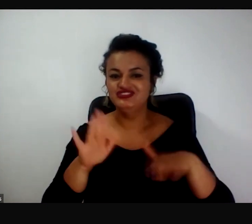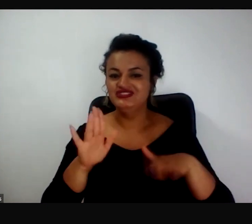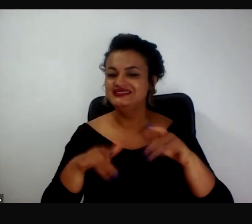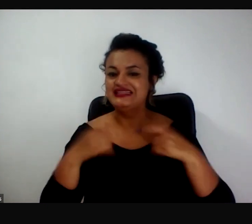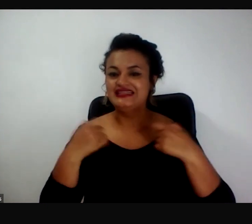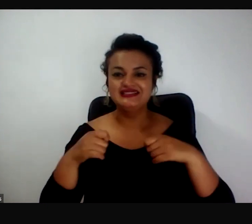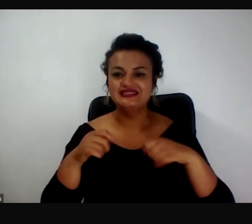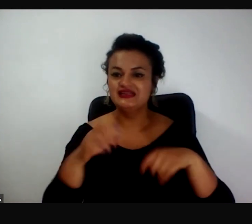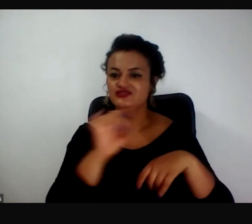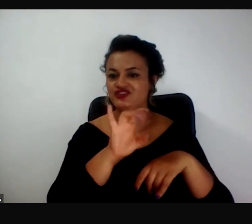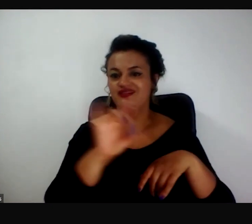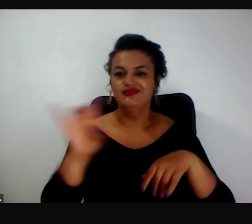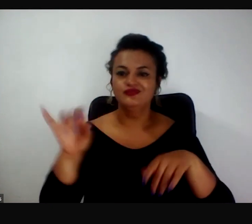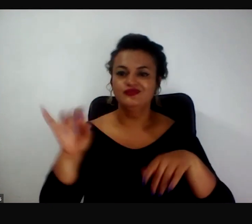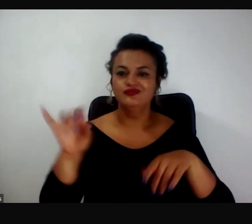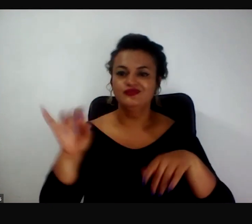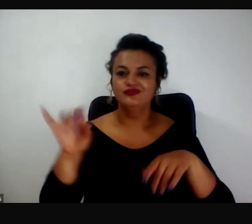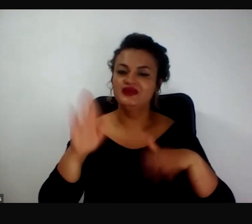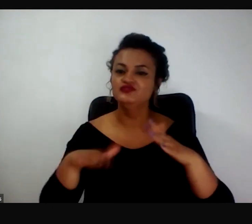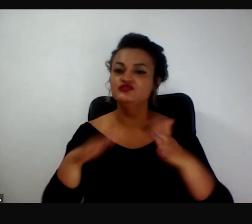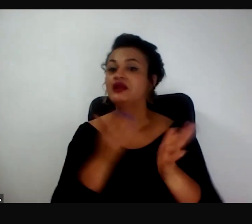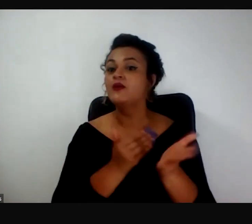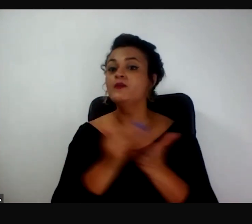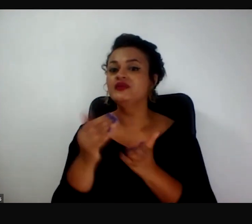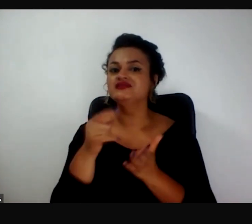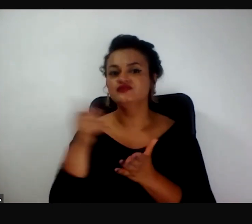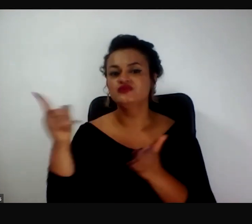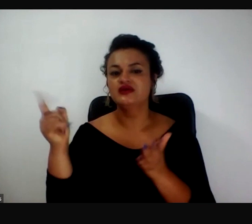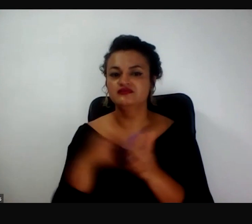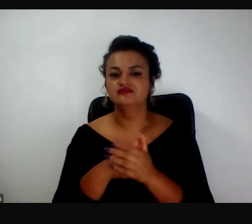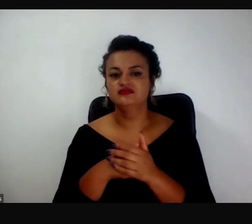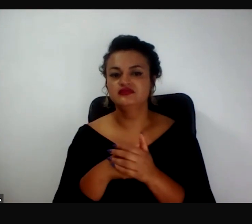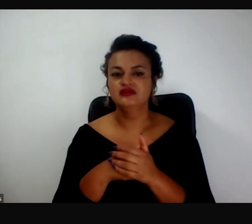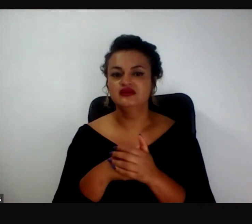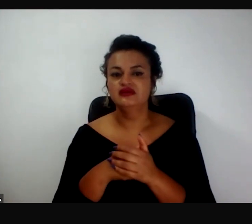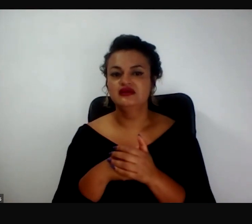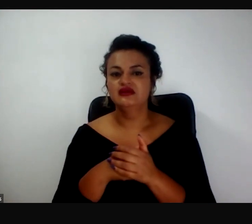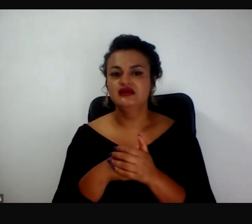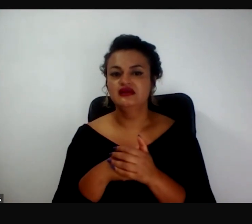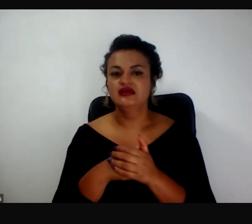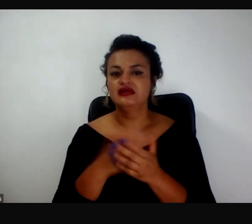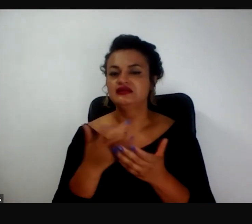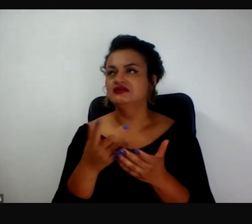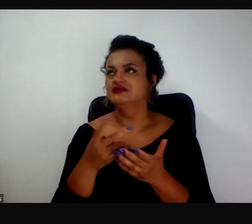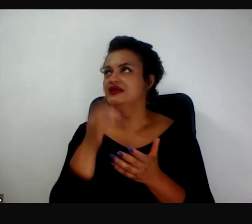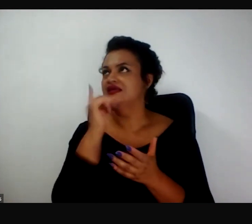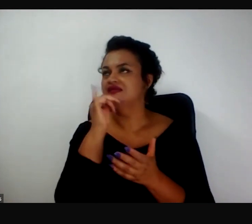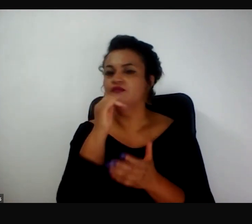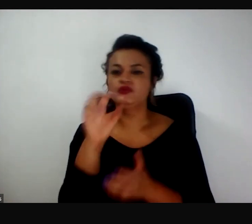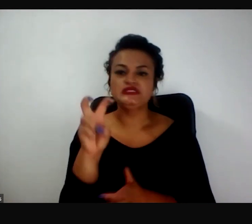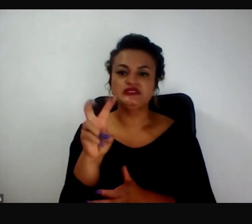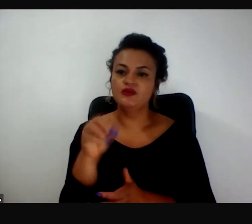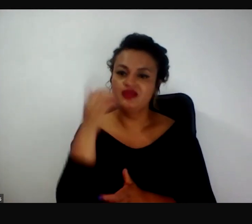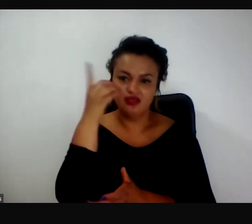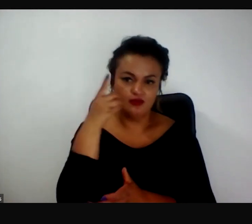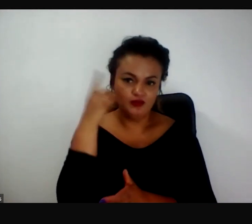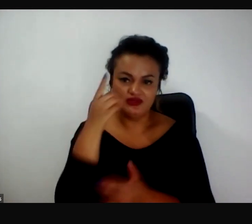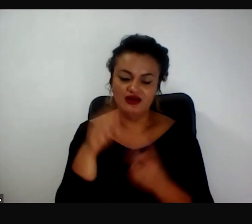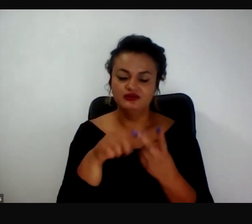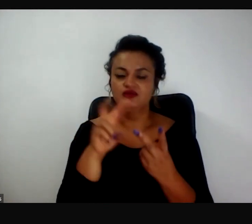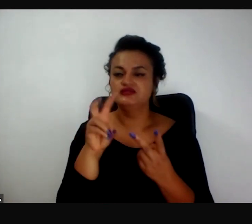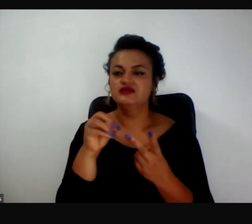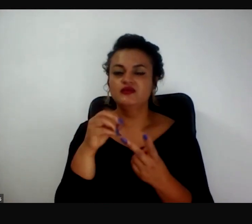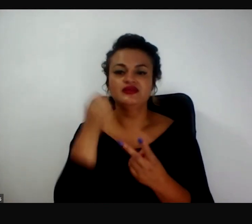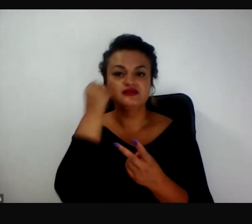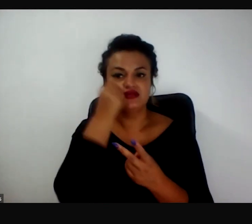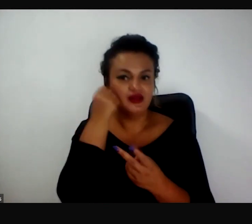legitimidade para começar esse processo. 50 diputados, 50 senadores, defensor del pueblo, o